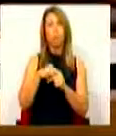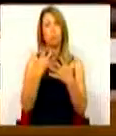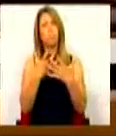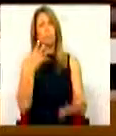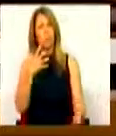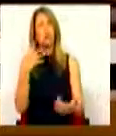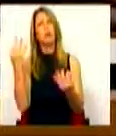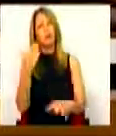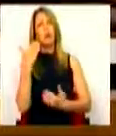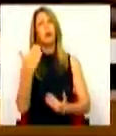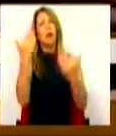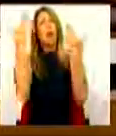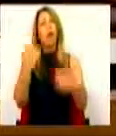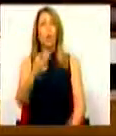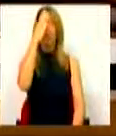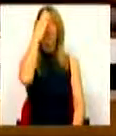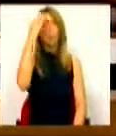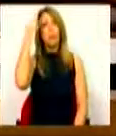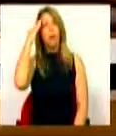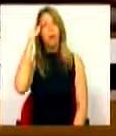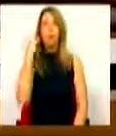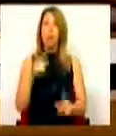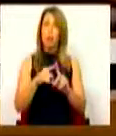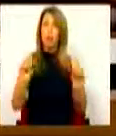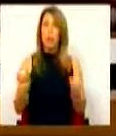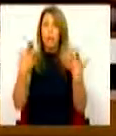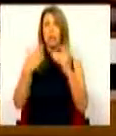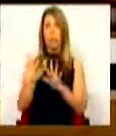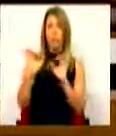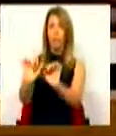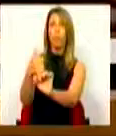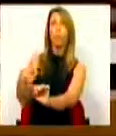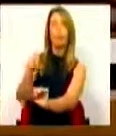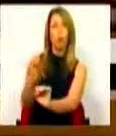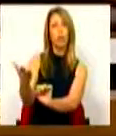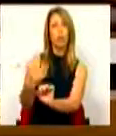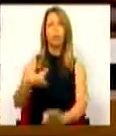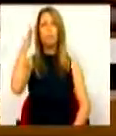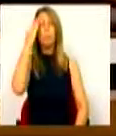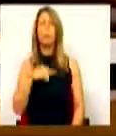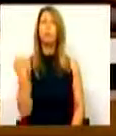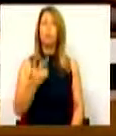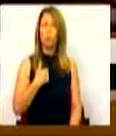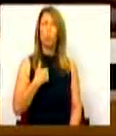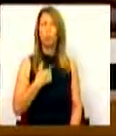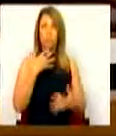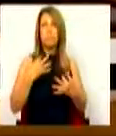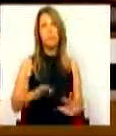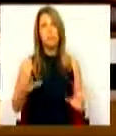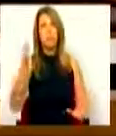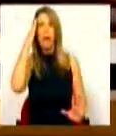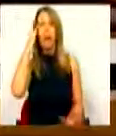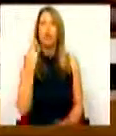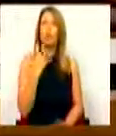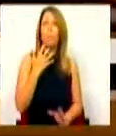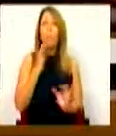esforço e capacidade de iniciativa do Bloco de Esquerda, mas julgamos que todos compreendem ser pouco prudente seguir um caminho